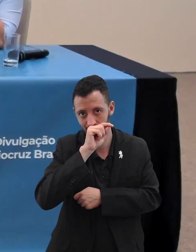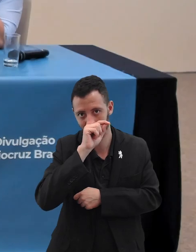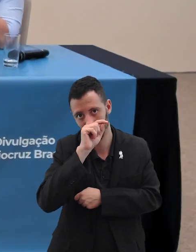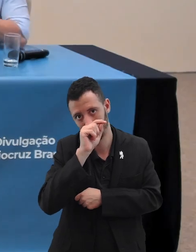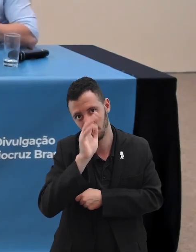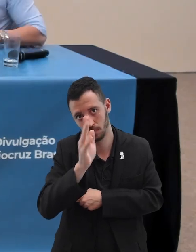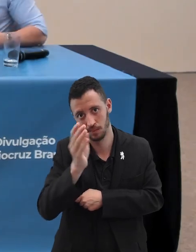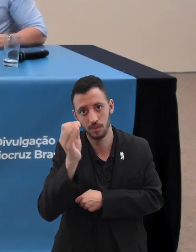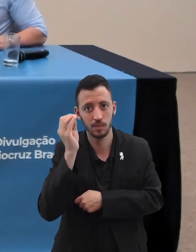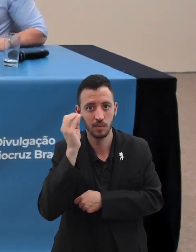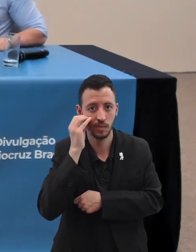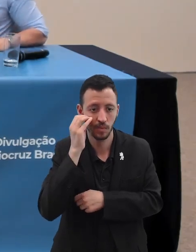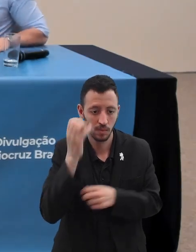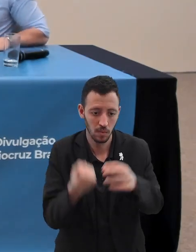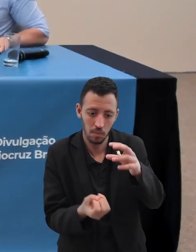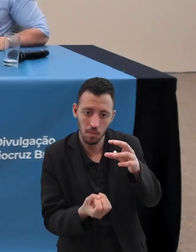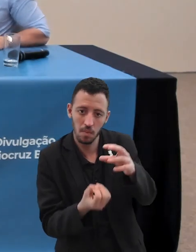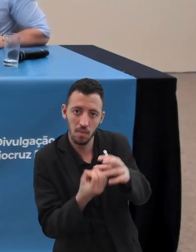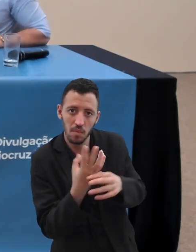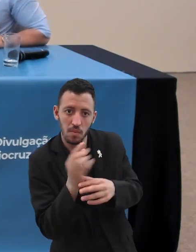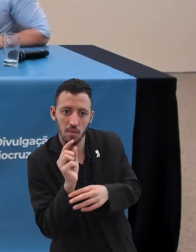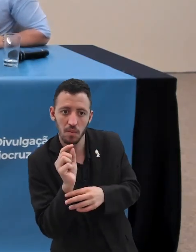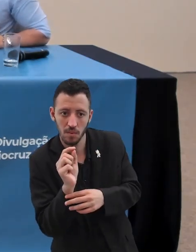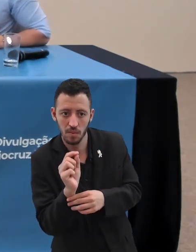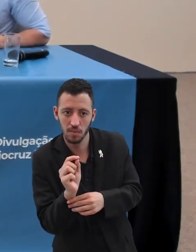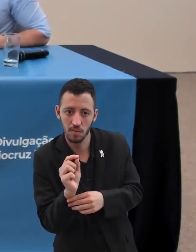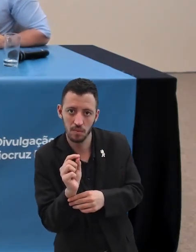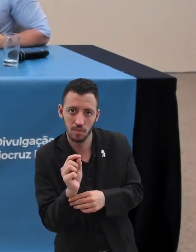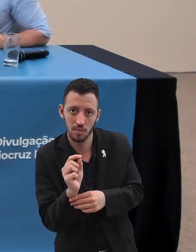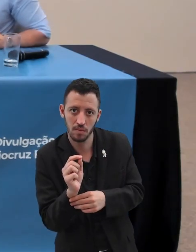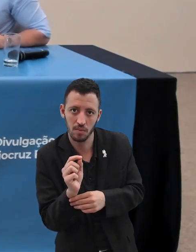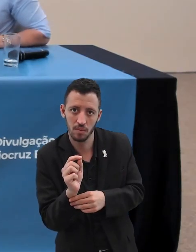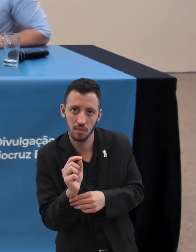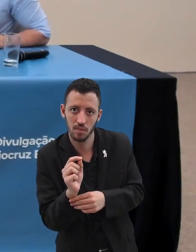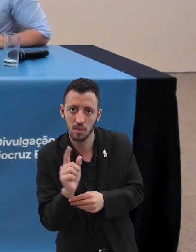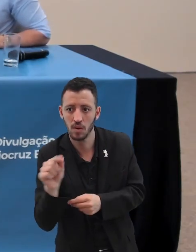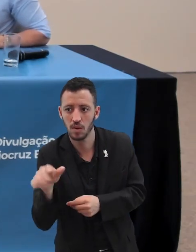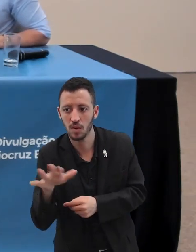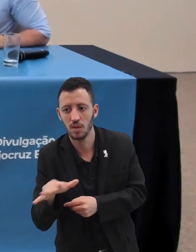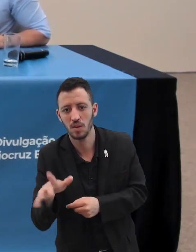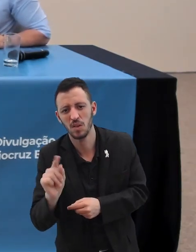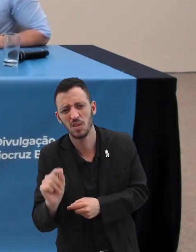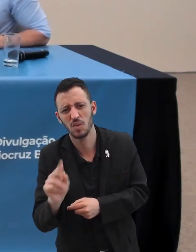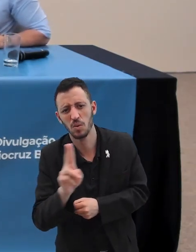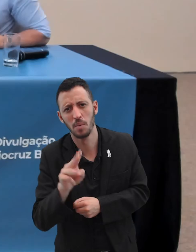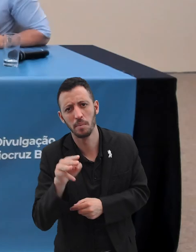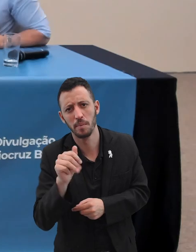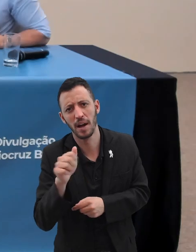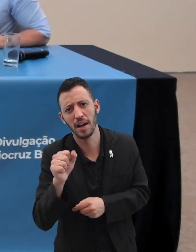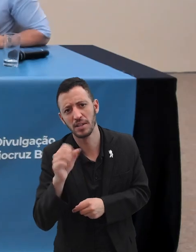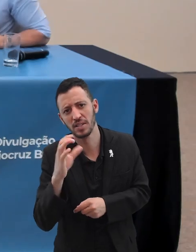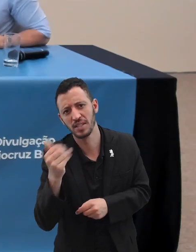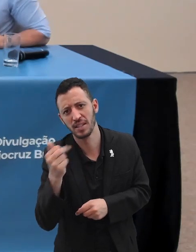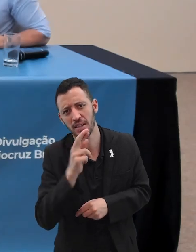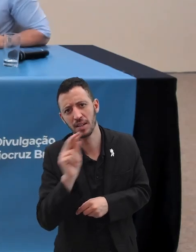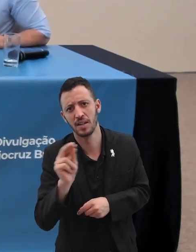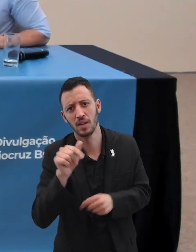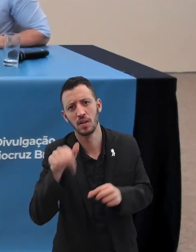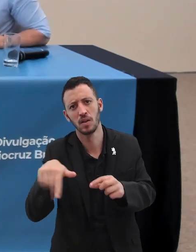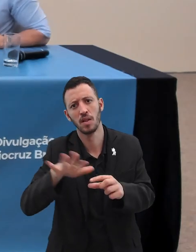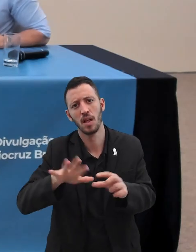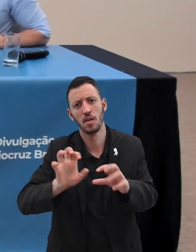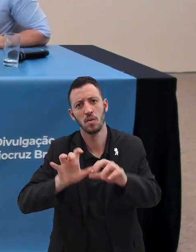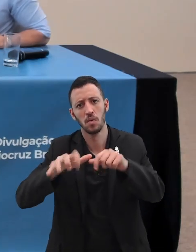tentamos criar, desenvolver, como é que chama? As máscaras de computador, lei de informática, que era impedir a entrada